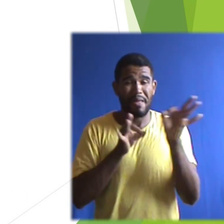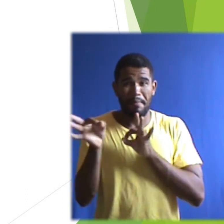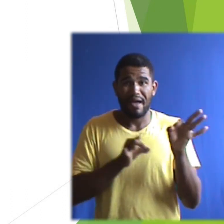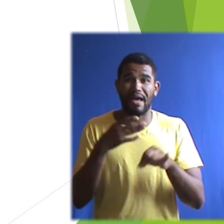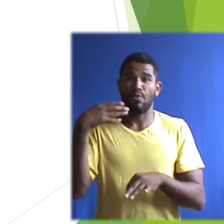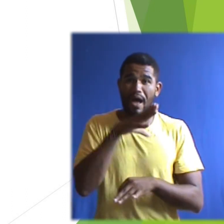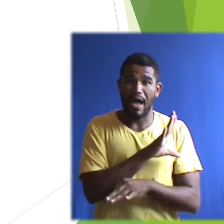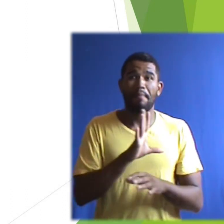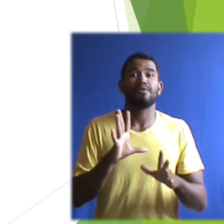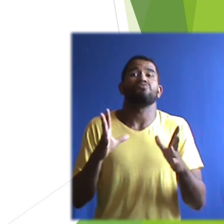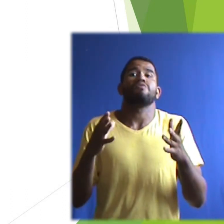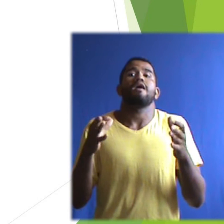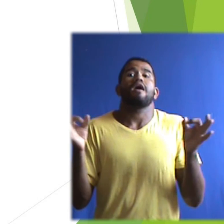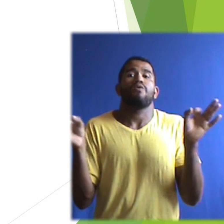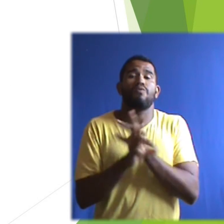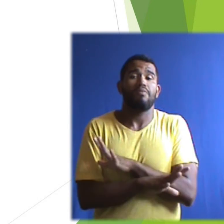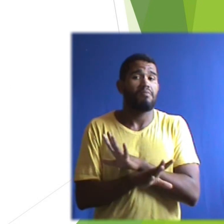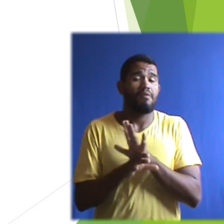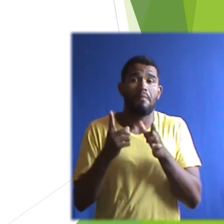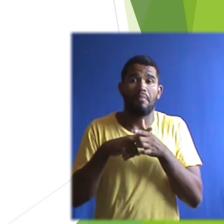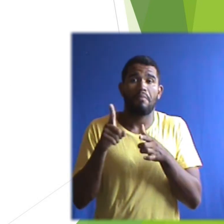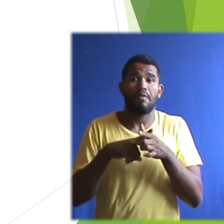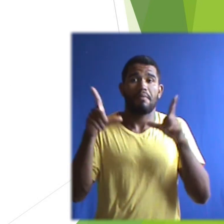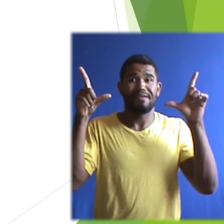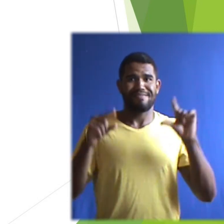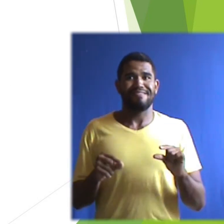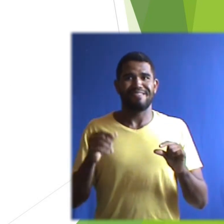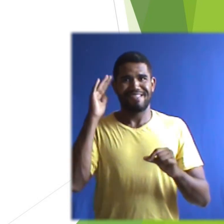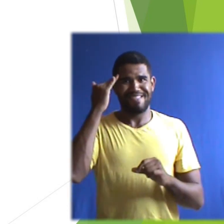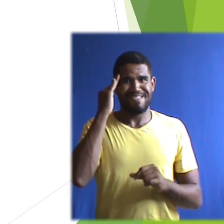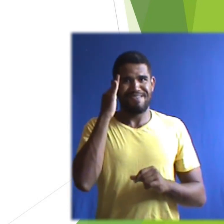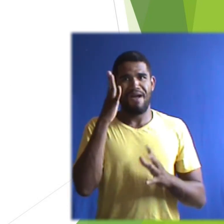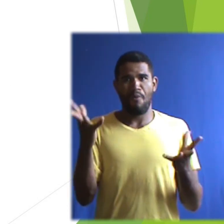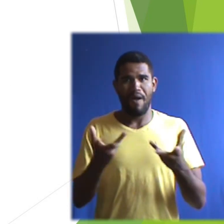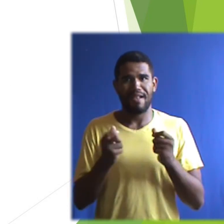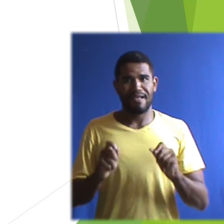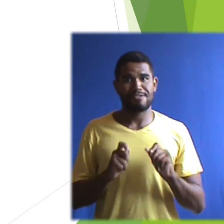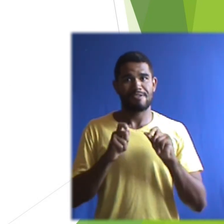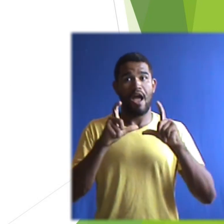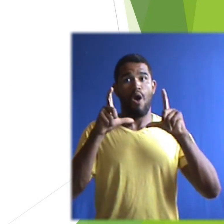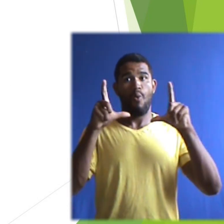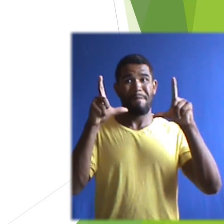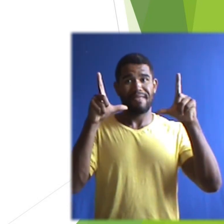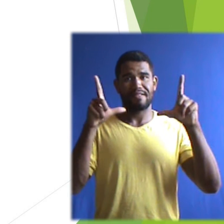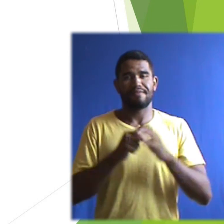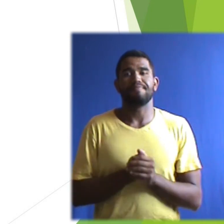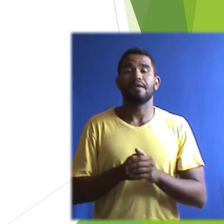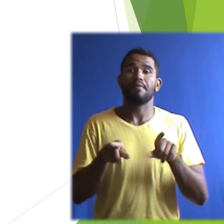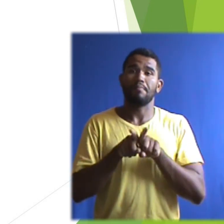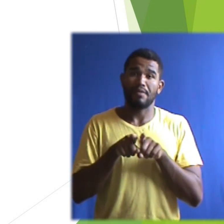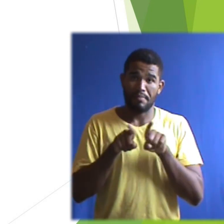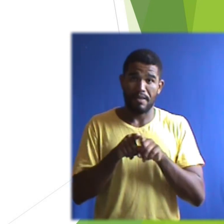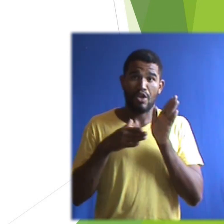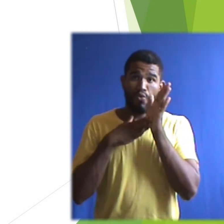para essa aula, para ela acontecer o mais rápido possível e com o máximo de consistência, tá bom? Esteja sempre